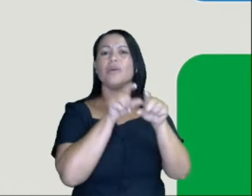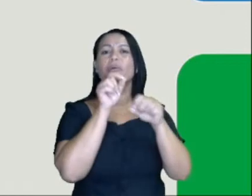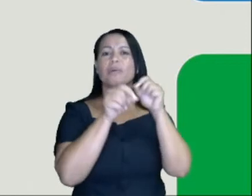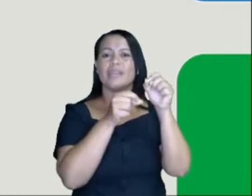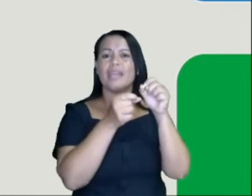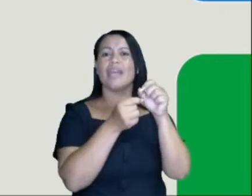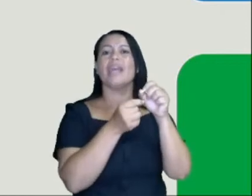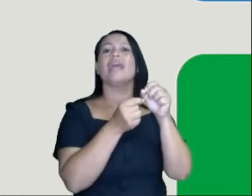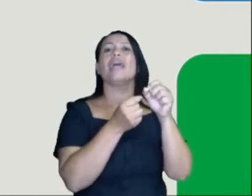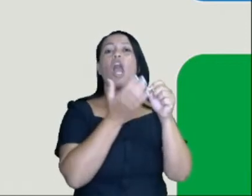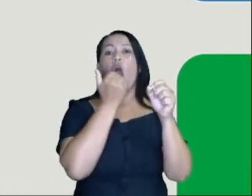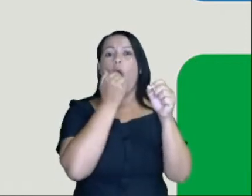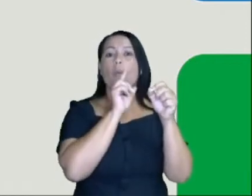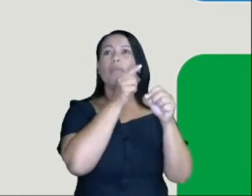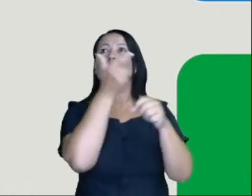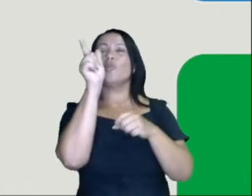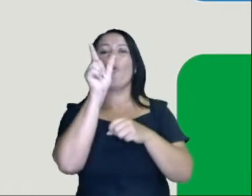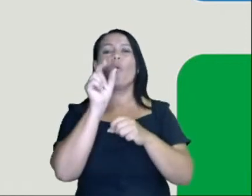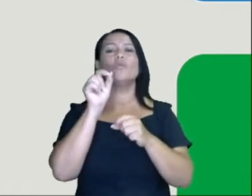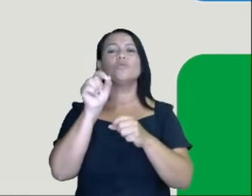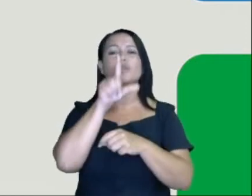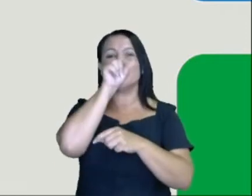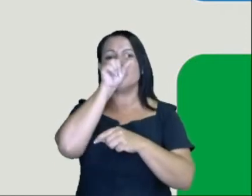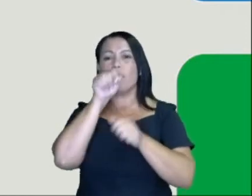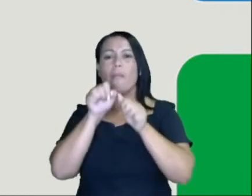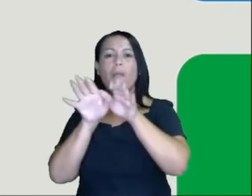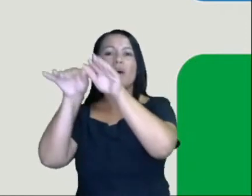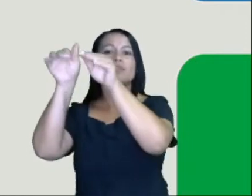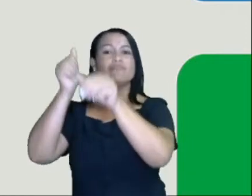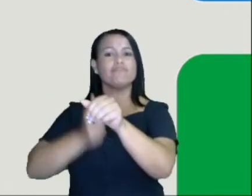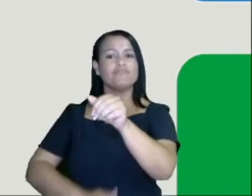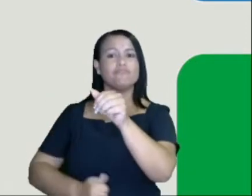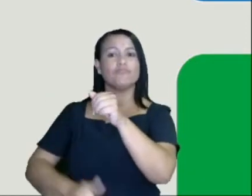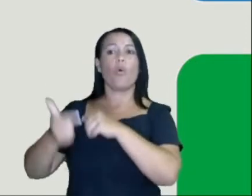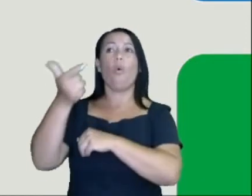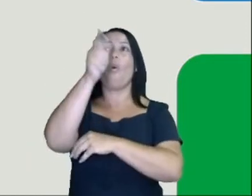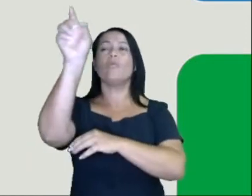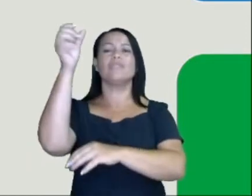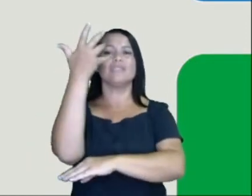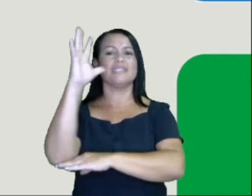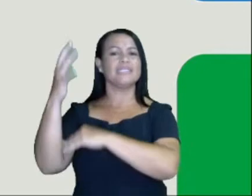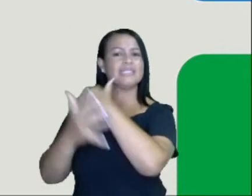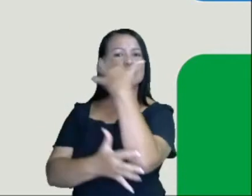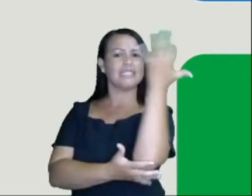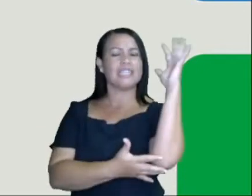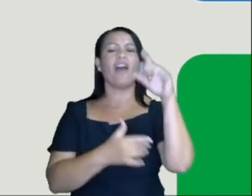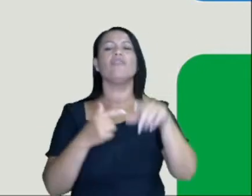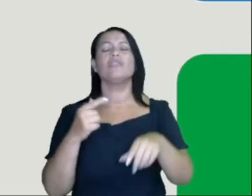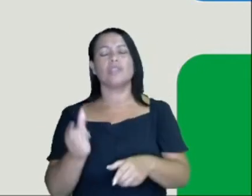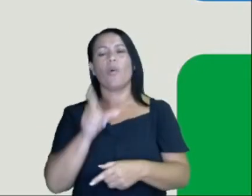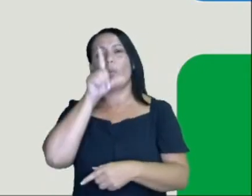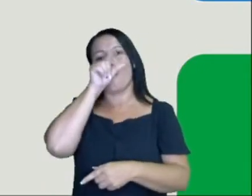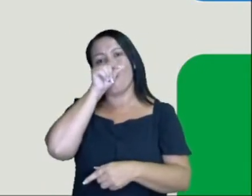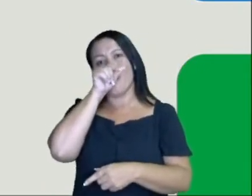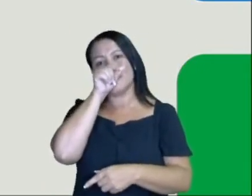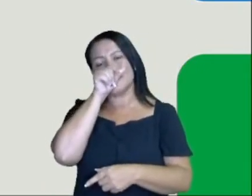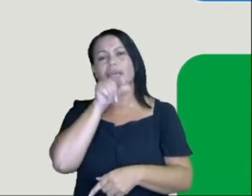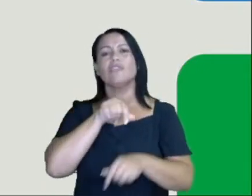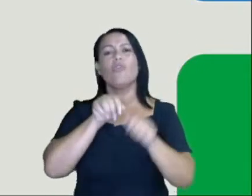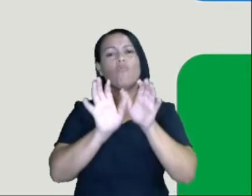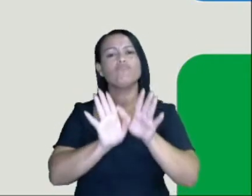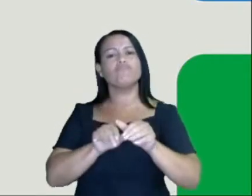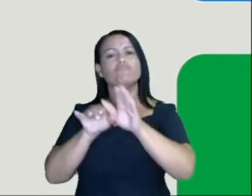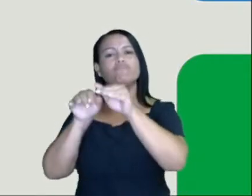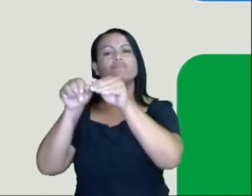em outras árvores. Por isso é chamado de erva de passarinho. O passarinho serve como um multiplicador dessa